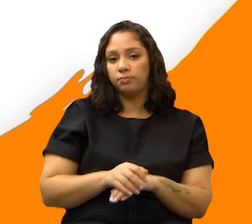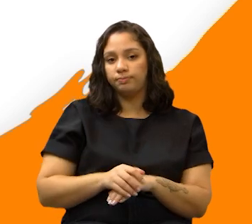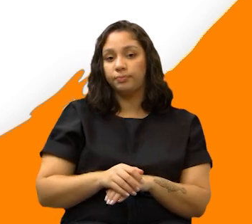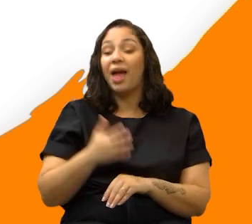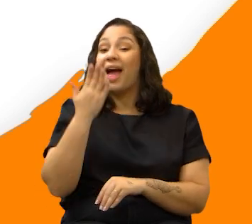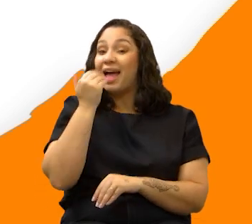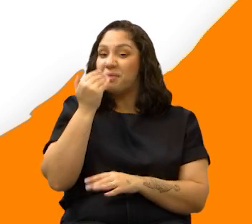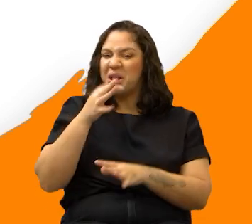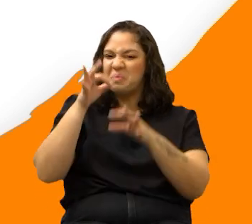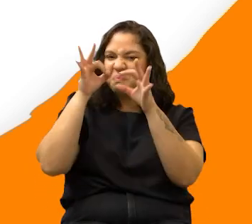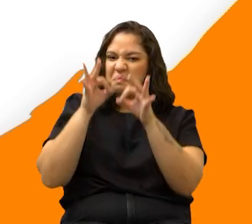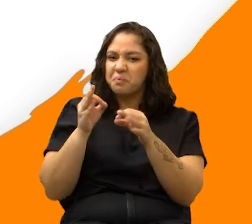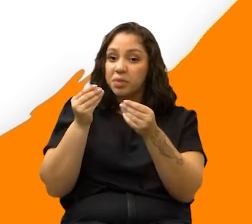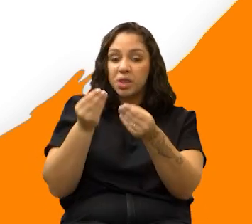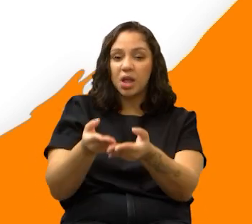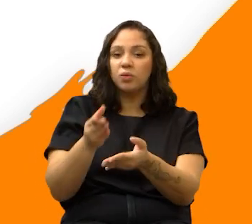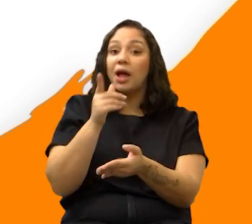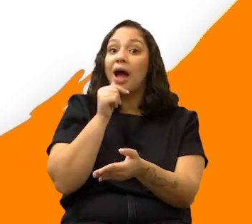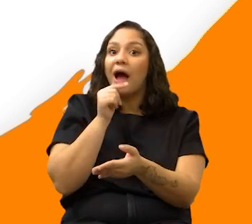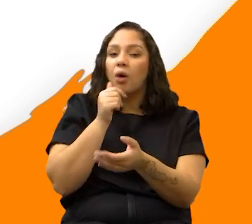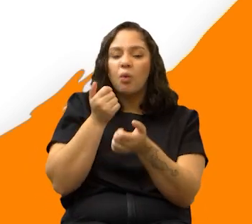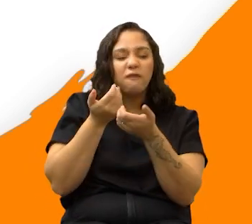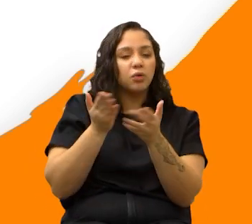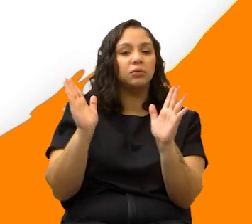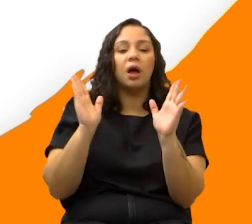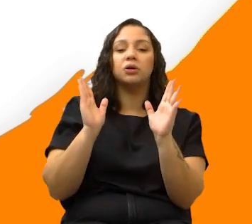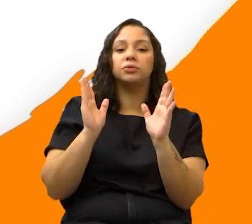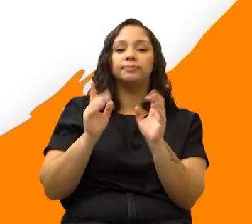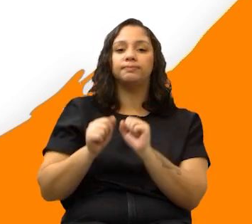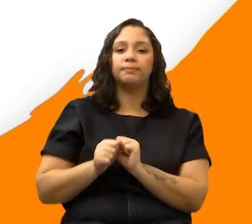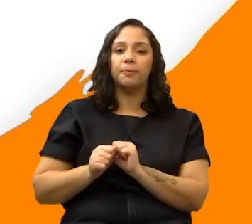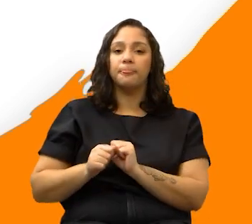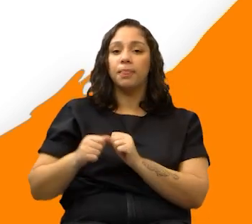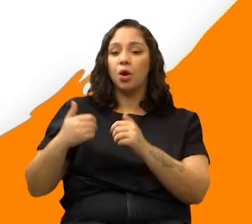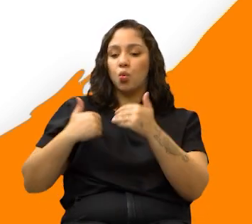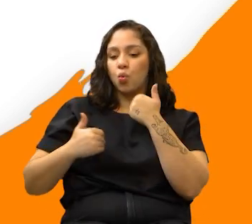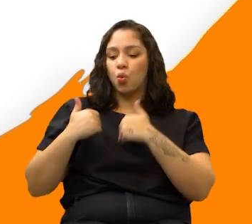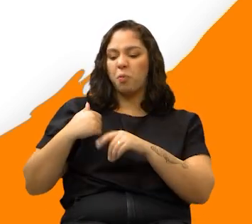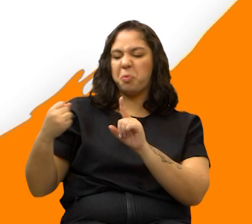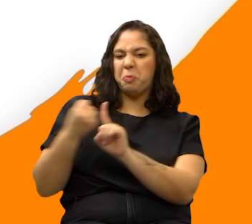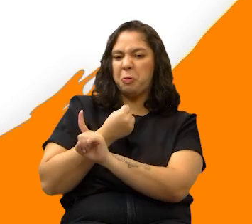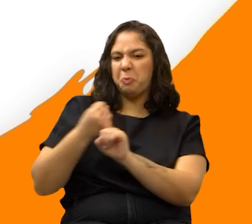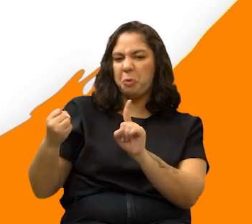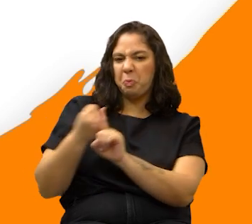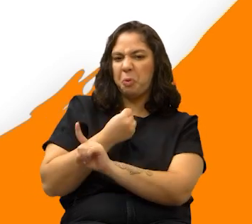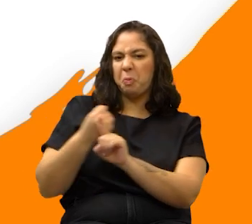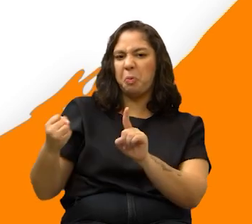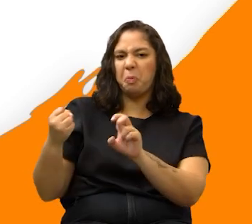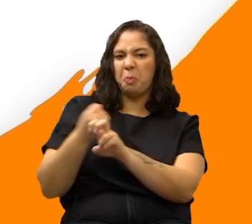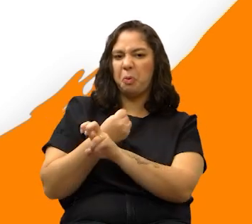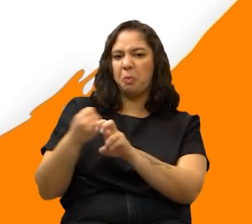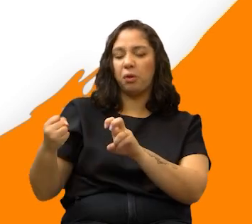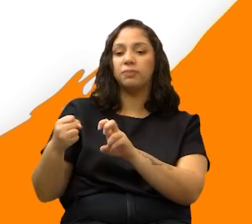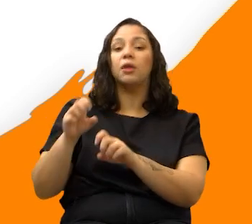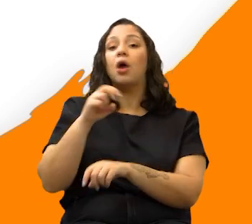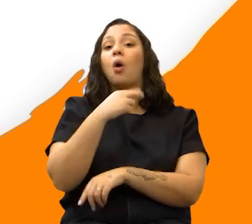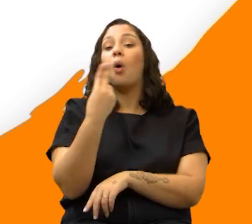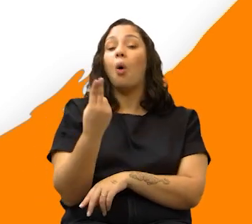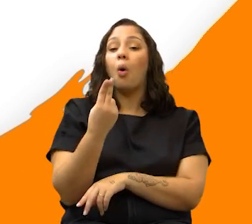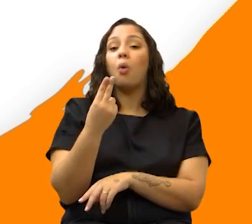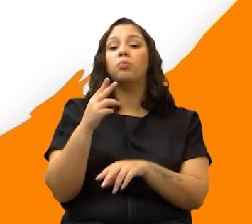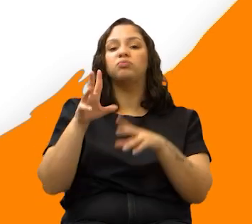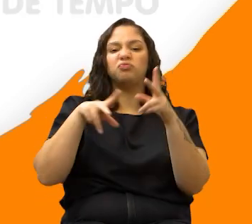uma alimentação adequada e água à vontade, agressões físicas, manter o animal preso a correntes